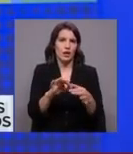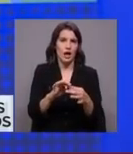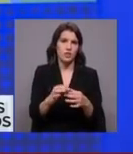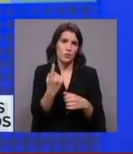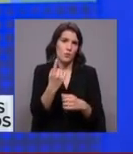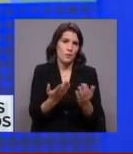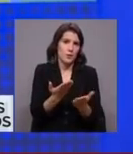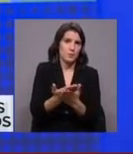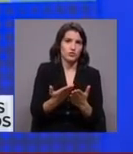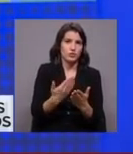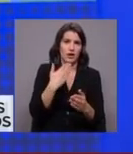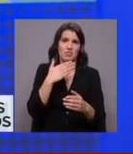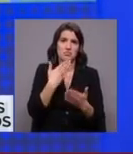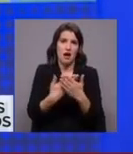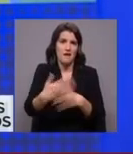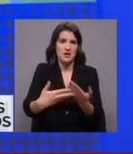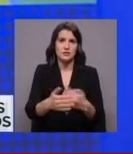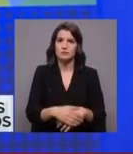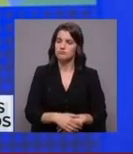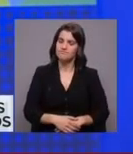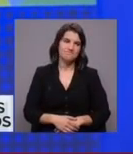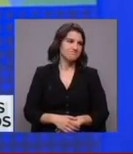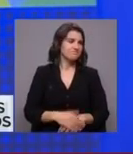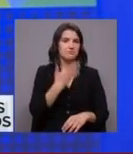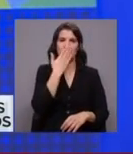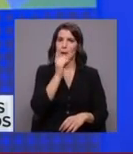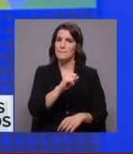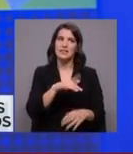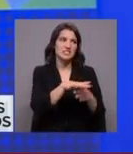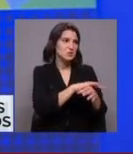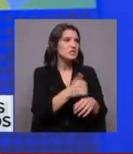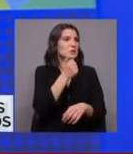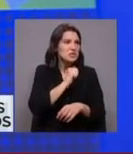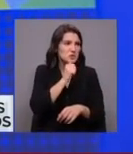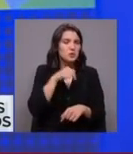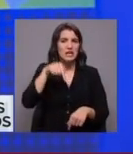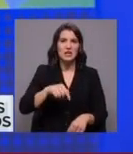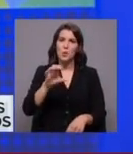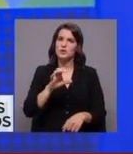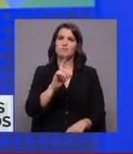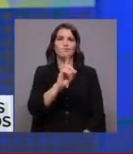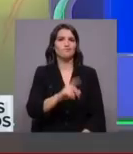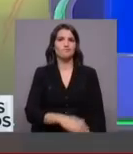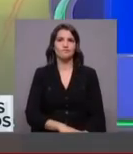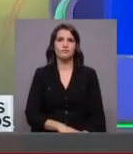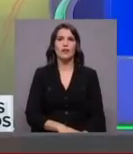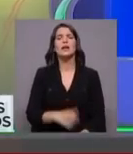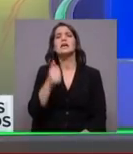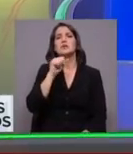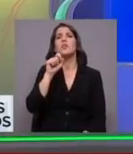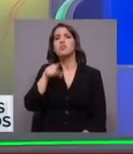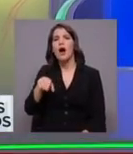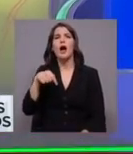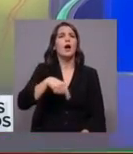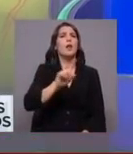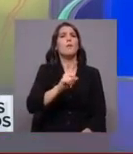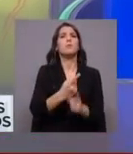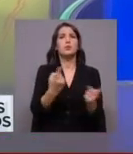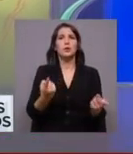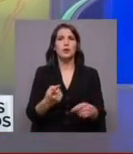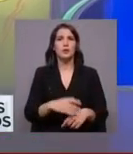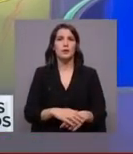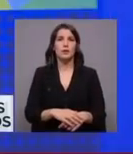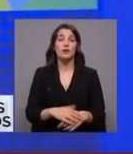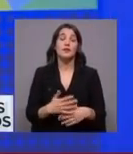uma solução que viabilize não acho não ver celular nenhum em que a solução dos Açores será criado uma com direito e porque é que nos Açores e no continente estamos acordados não tenho